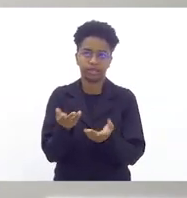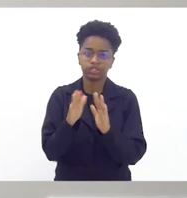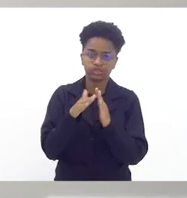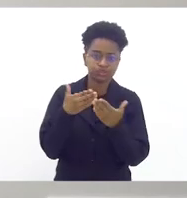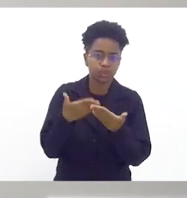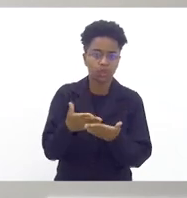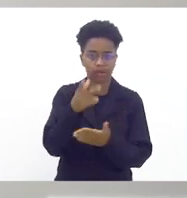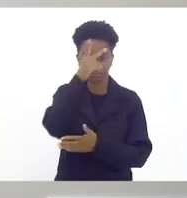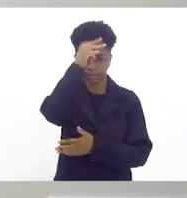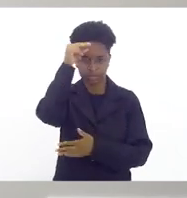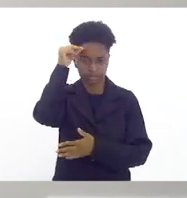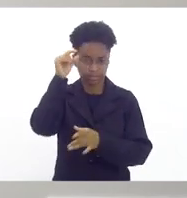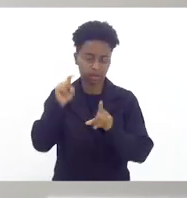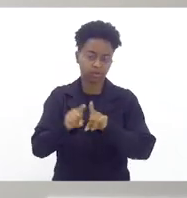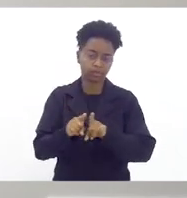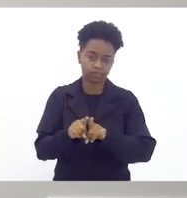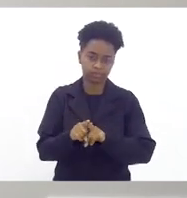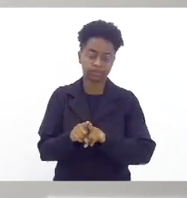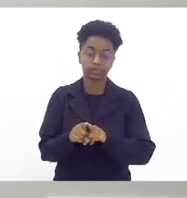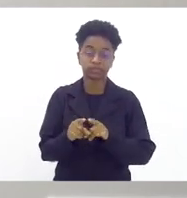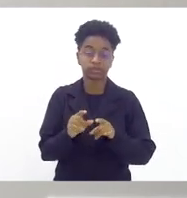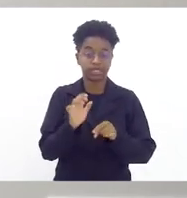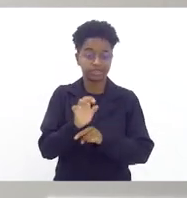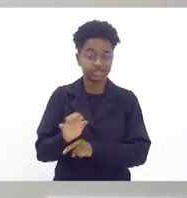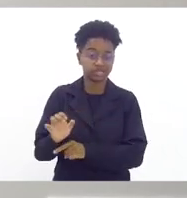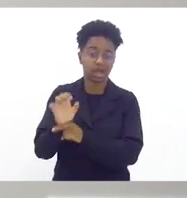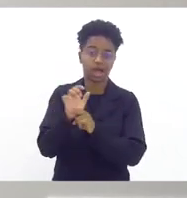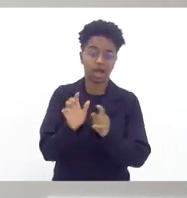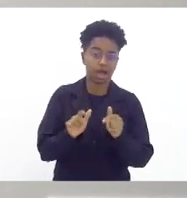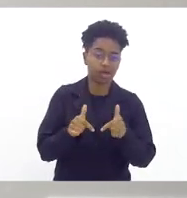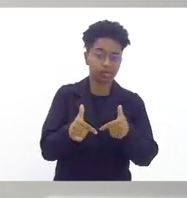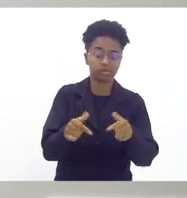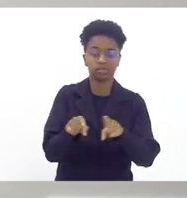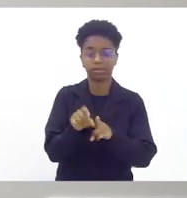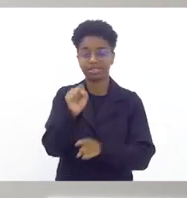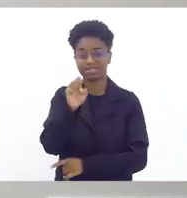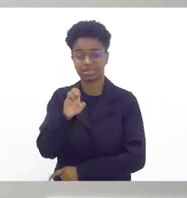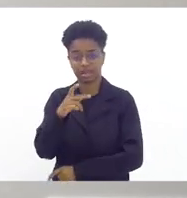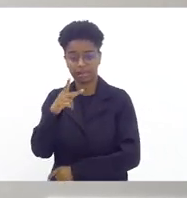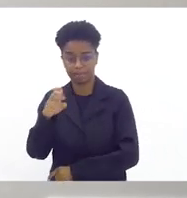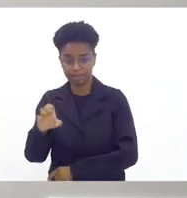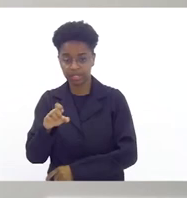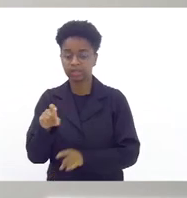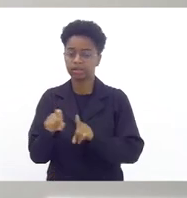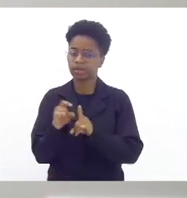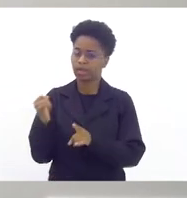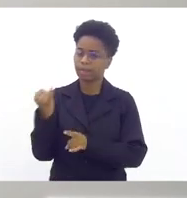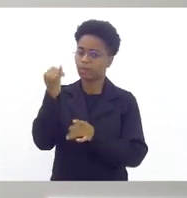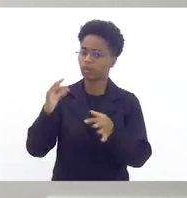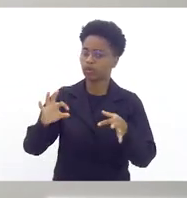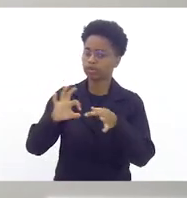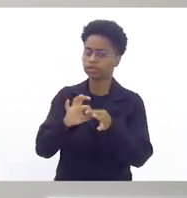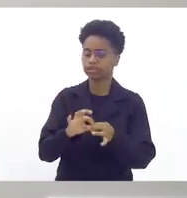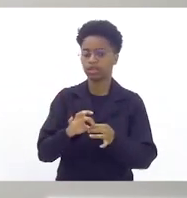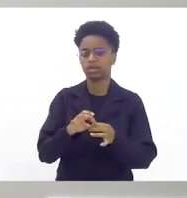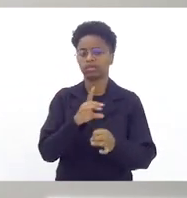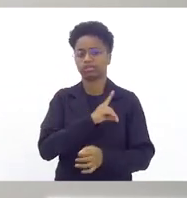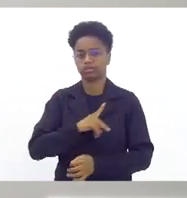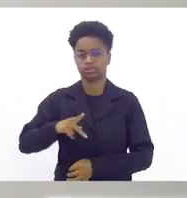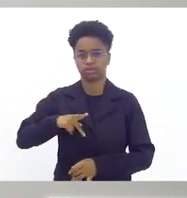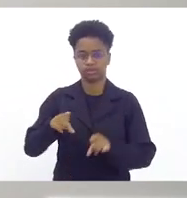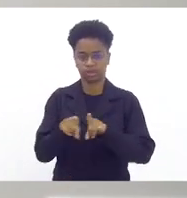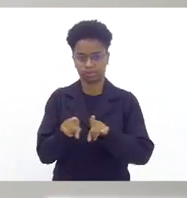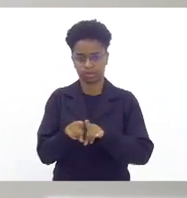escolas municipais e dos estados, do CEP, que é um importante parceiro da Defensoria Pública também,